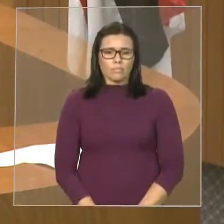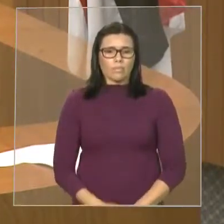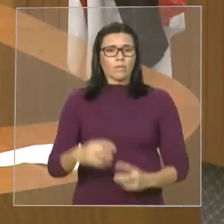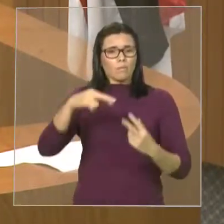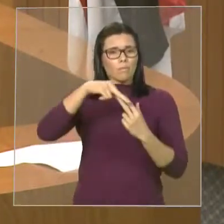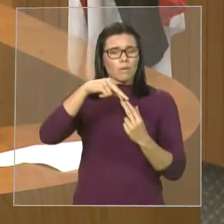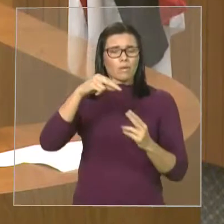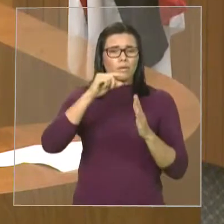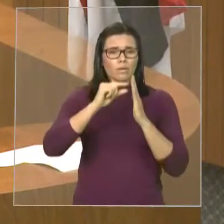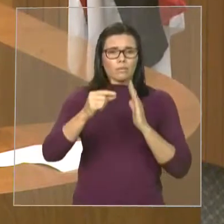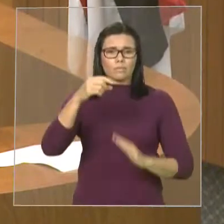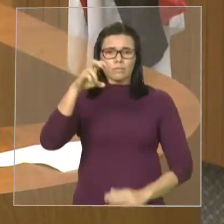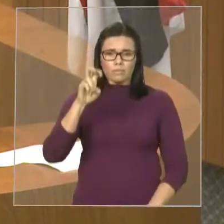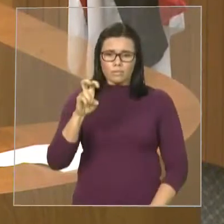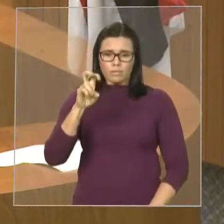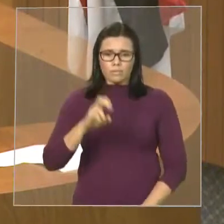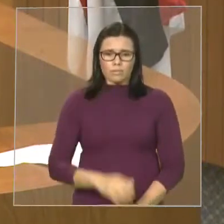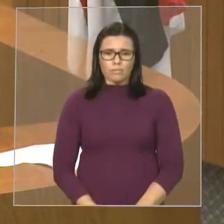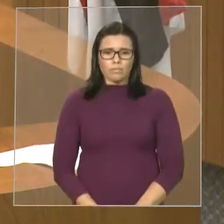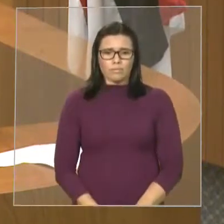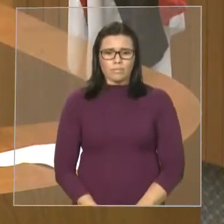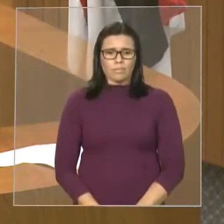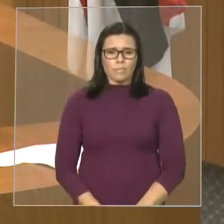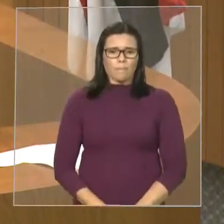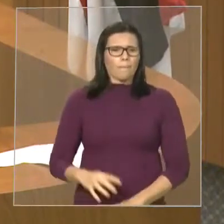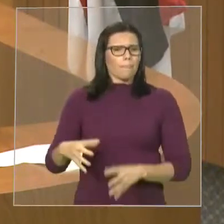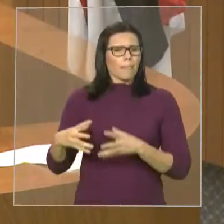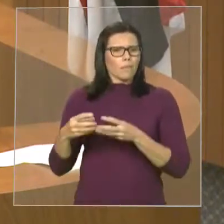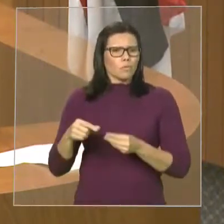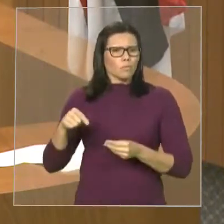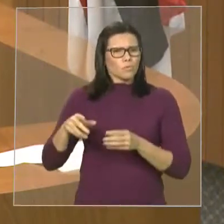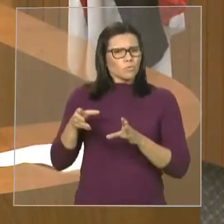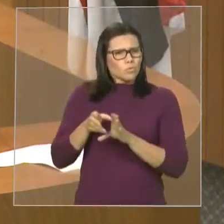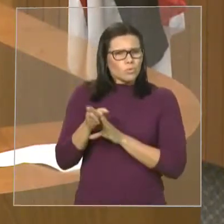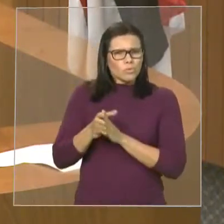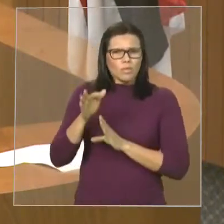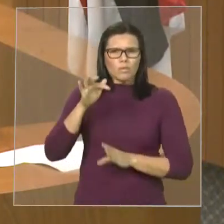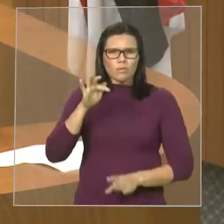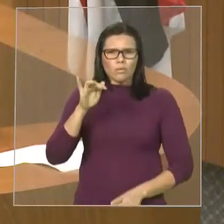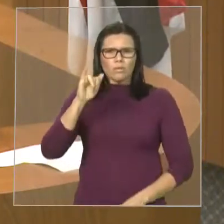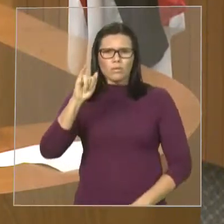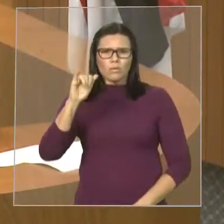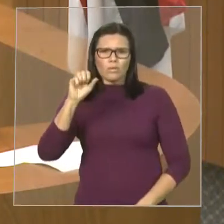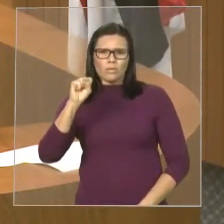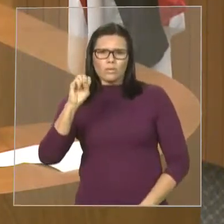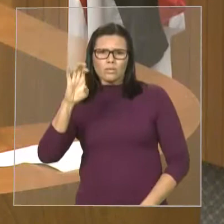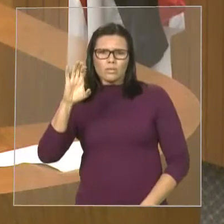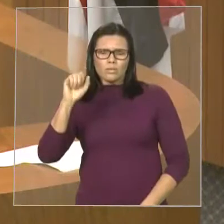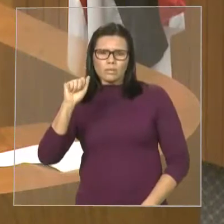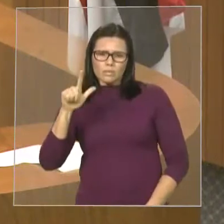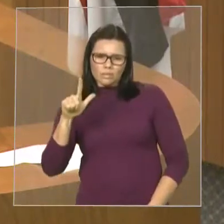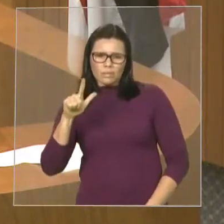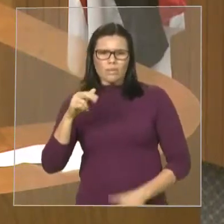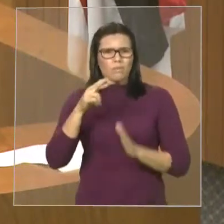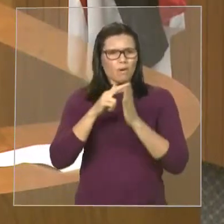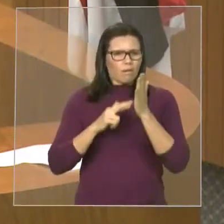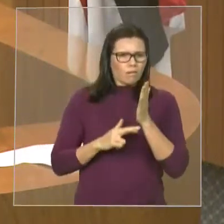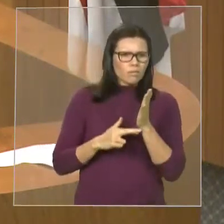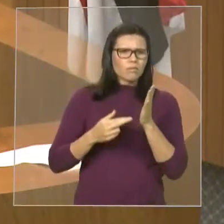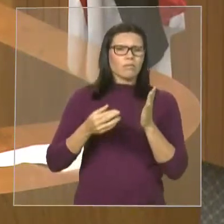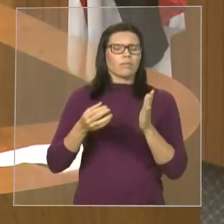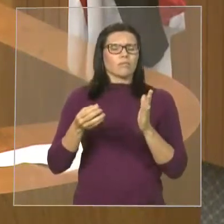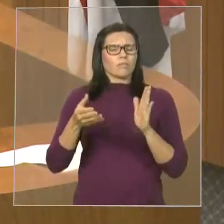5º, os atos praticados pelo Conselho Fiscal, tais como relatórios e